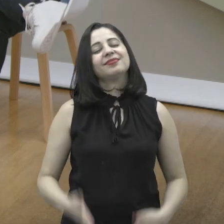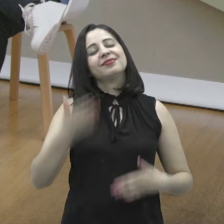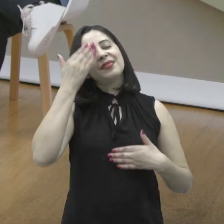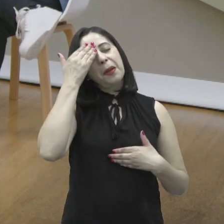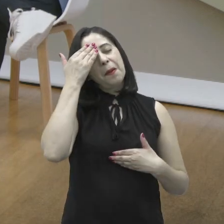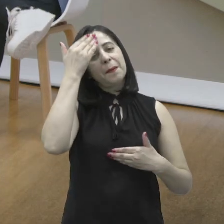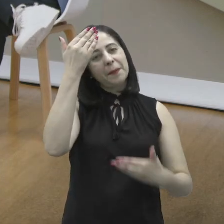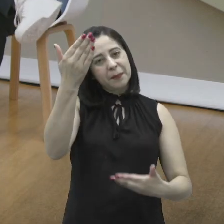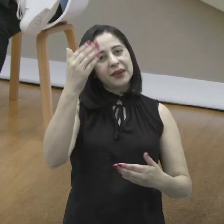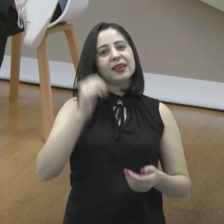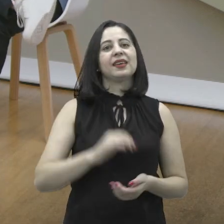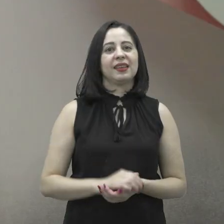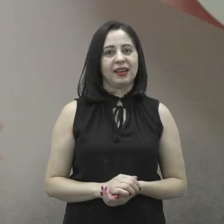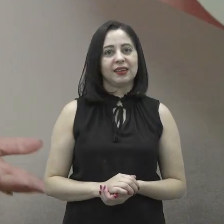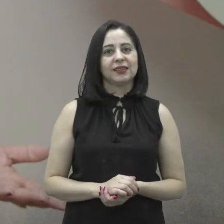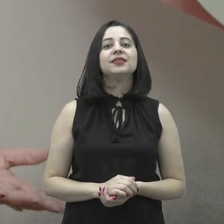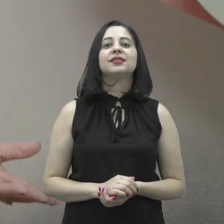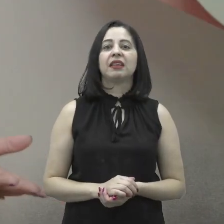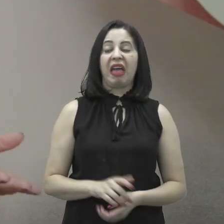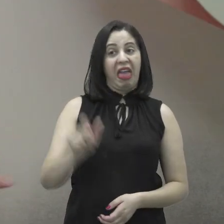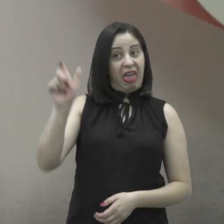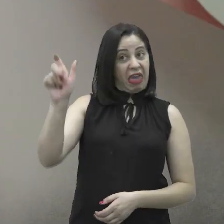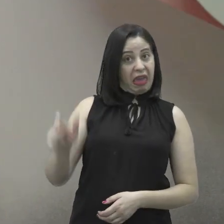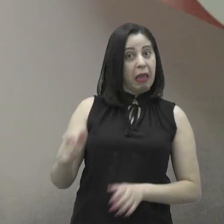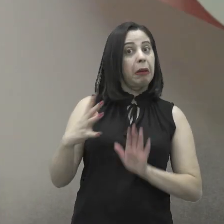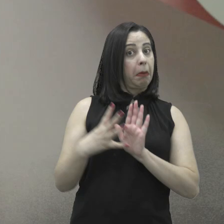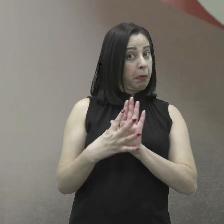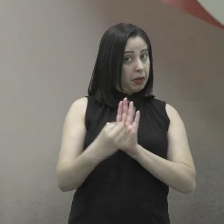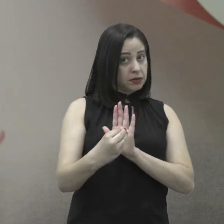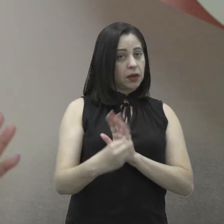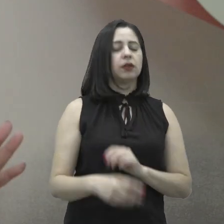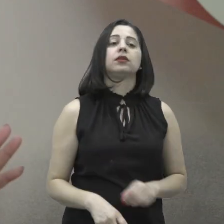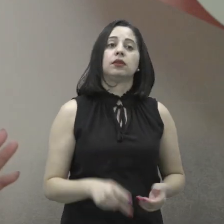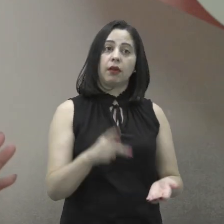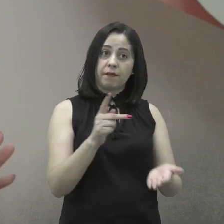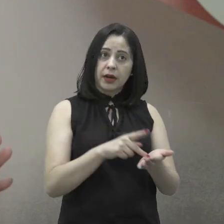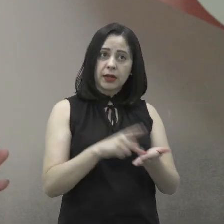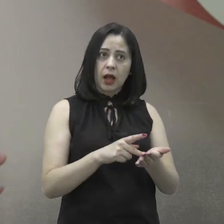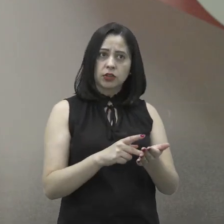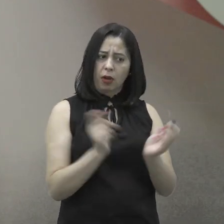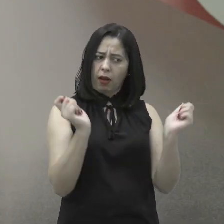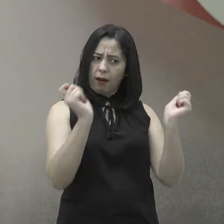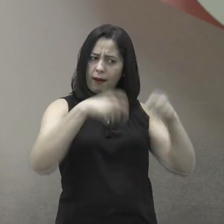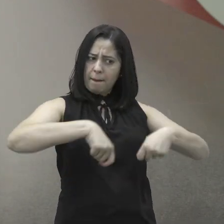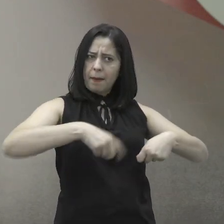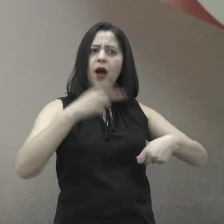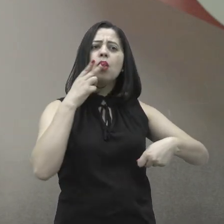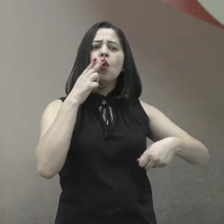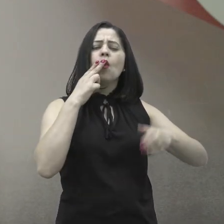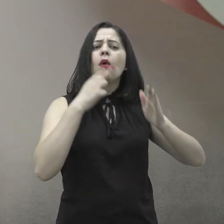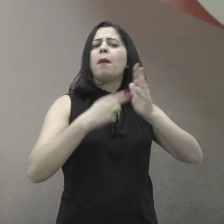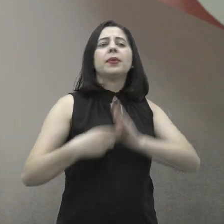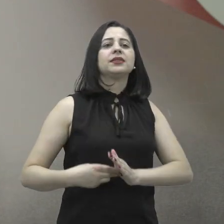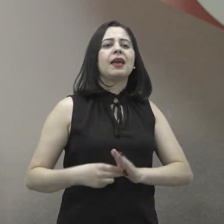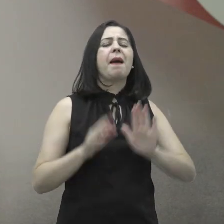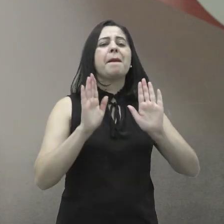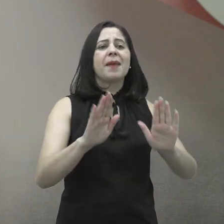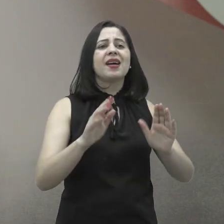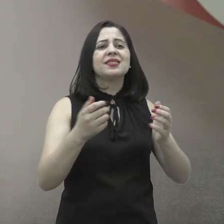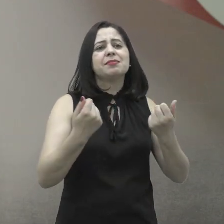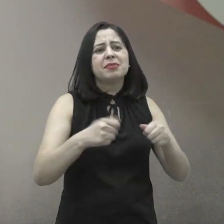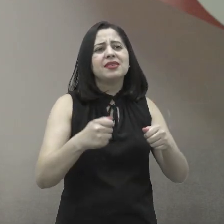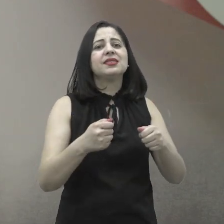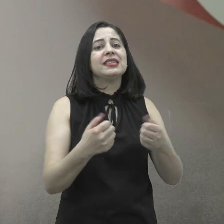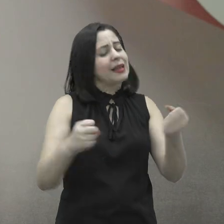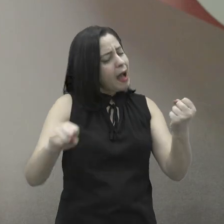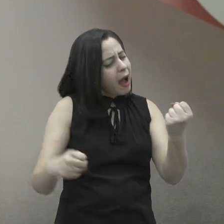obrigada, Matheus. Seu Júlio, um ótimo exemplo, né? Doutor, é possível parar, mas precisa de uma rede. Quais os